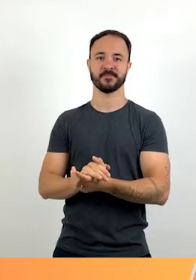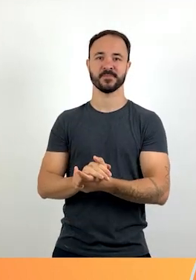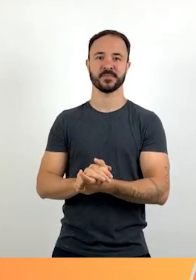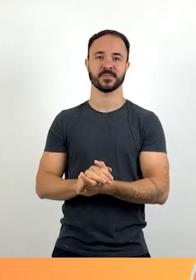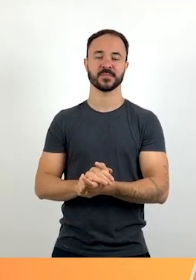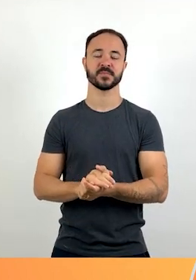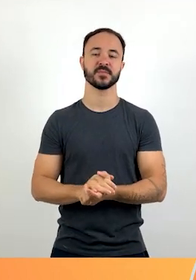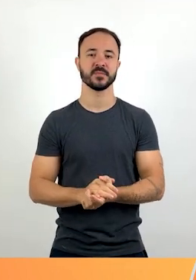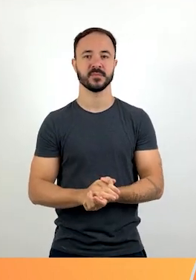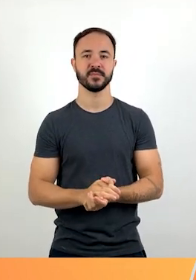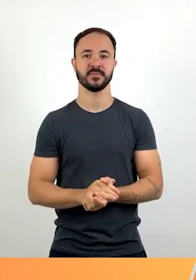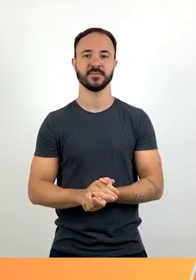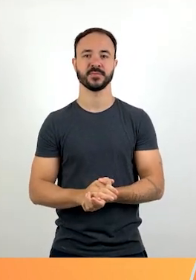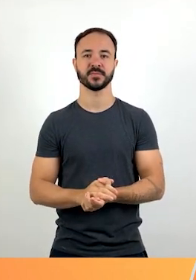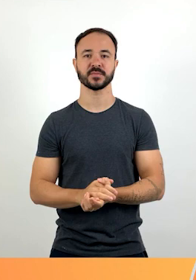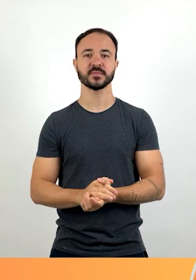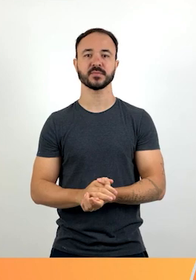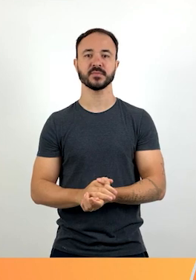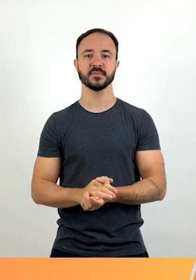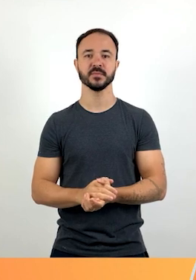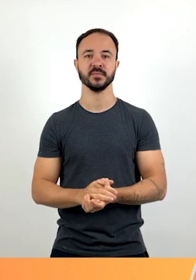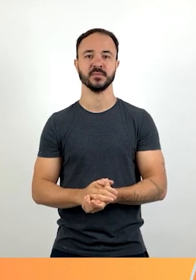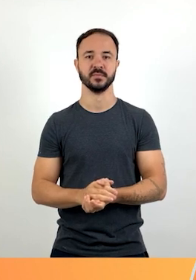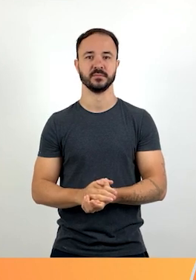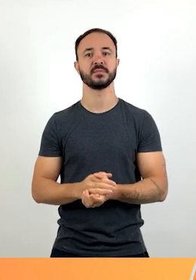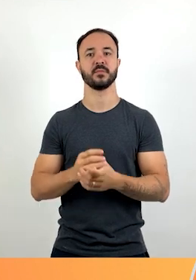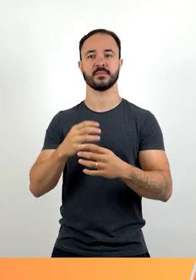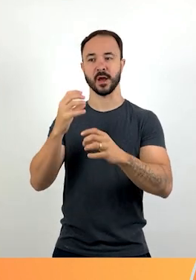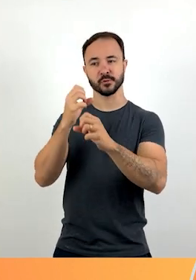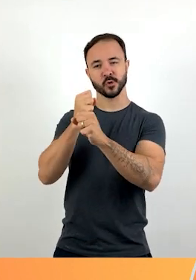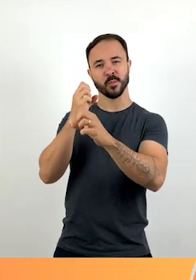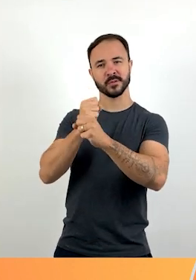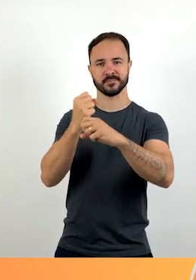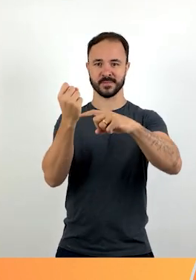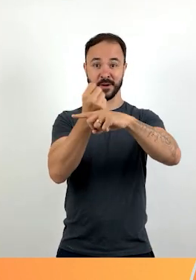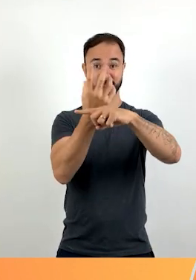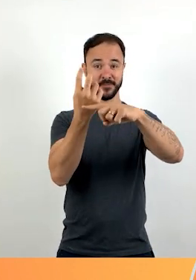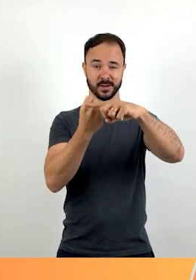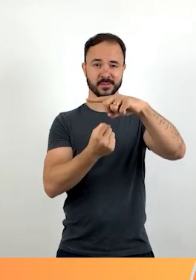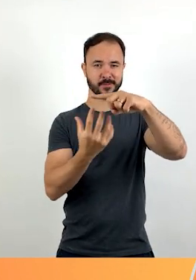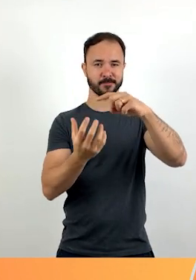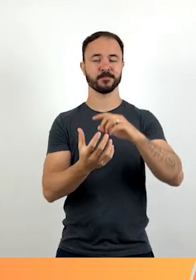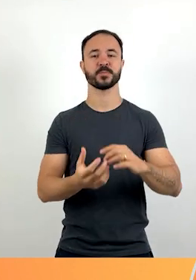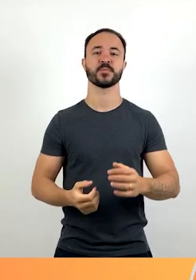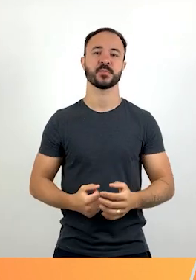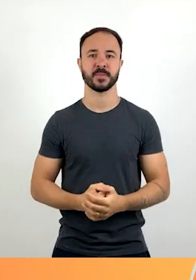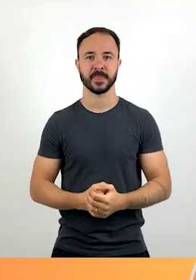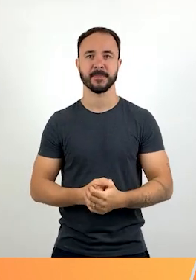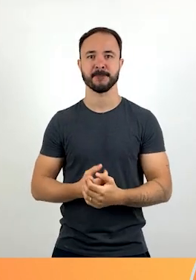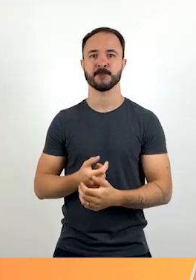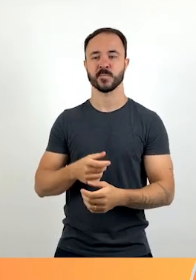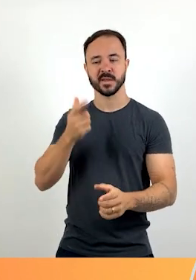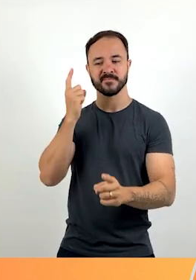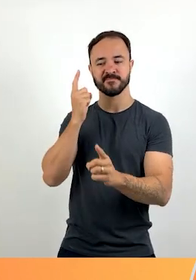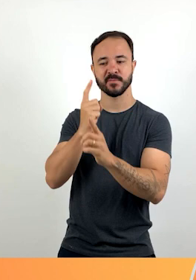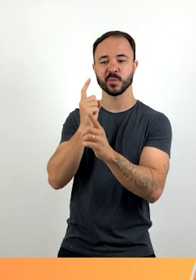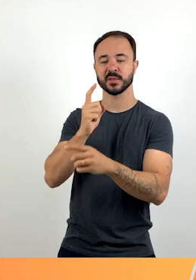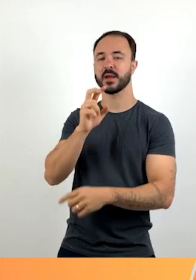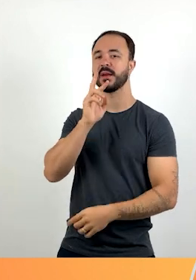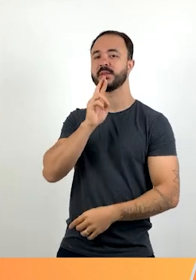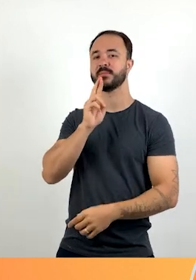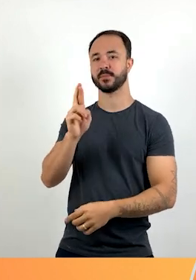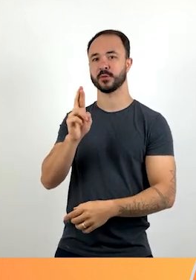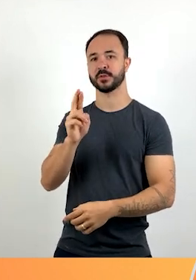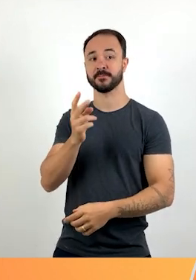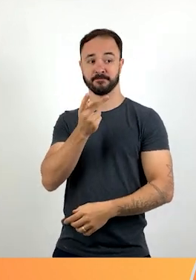4 é menos 8. Mais 10 dividido para 2 é 5, multiplicado com 1 é o próprio